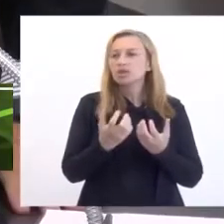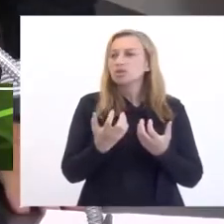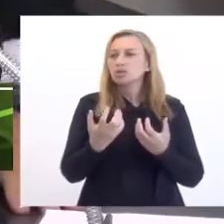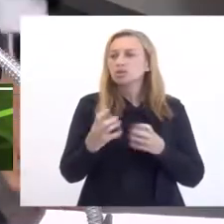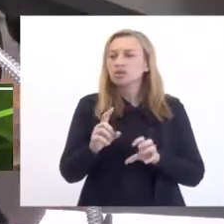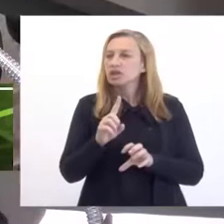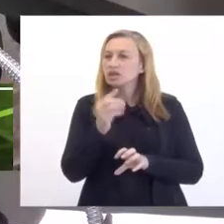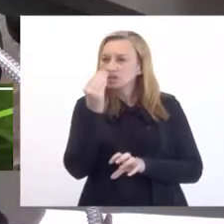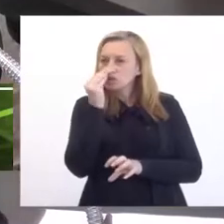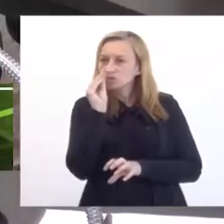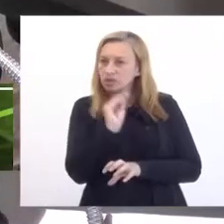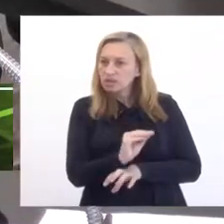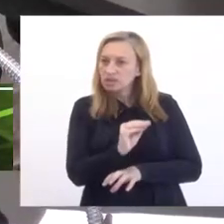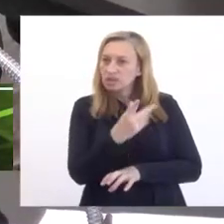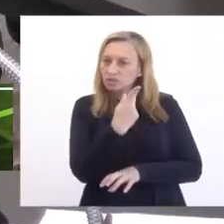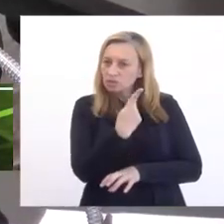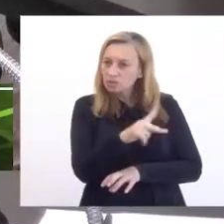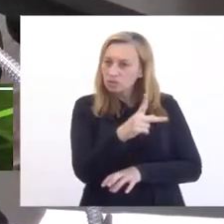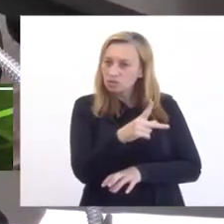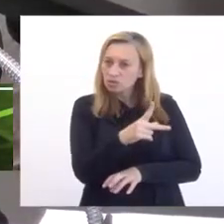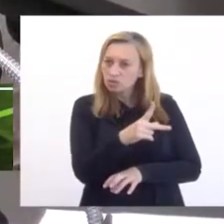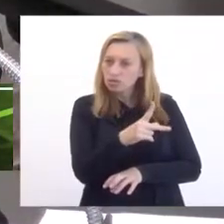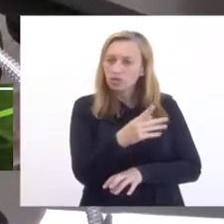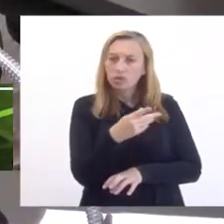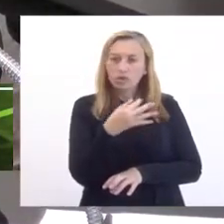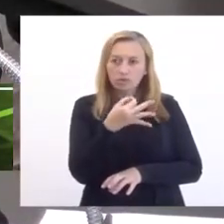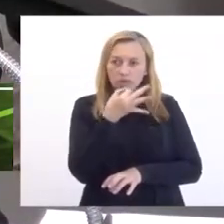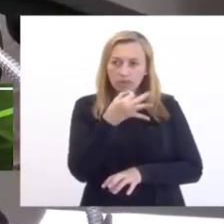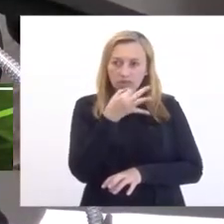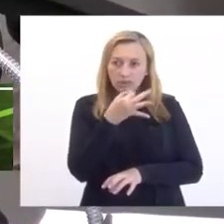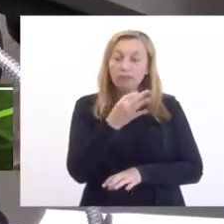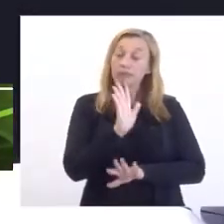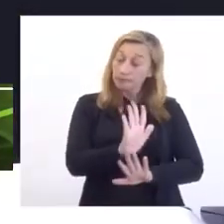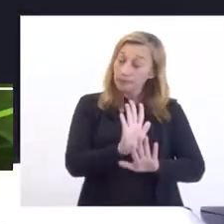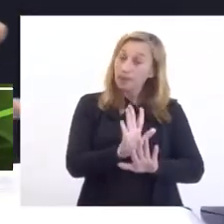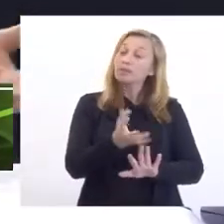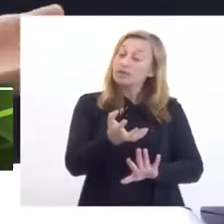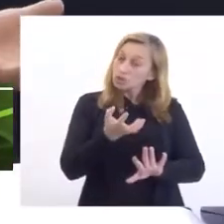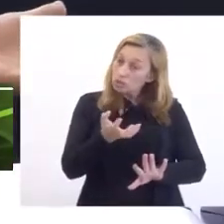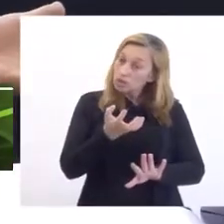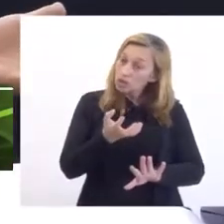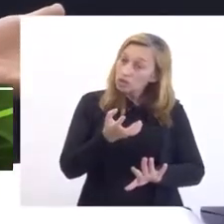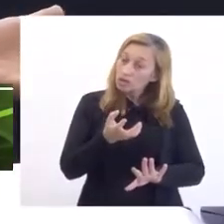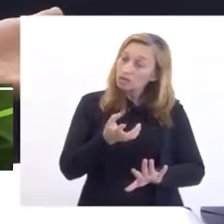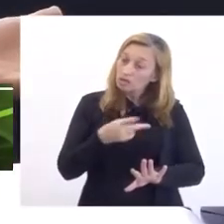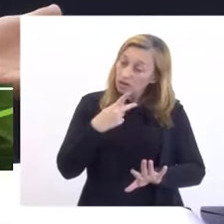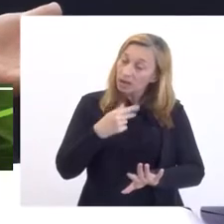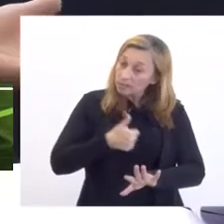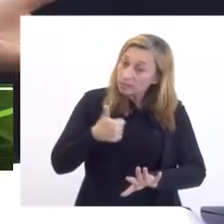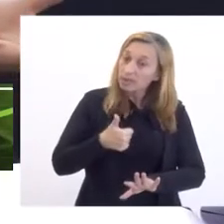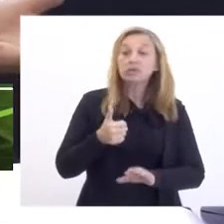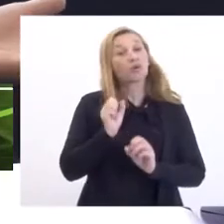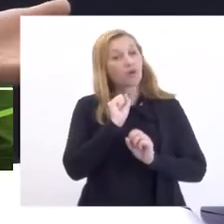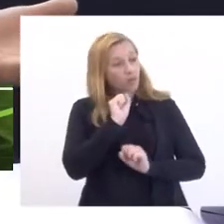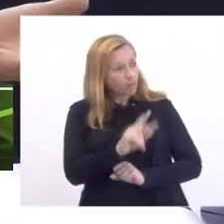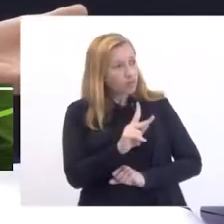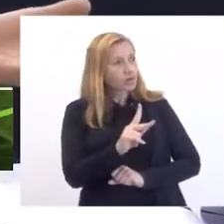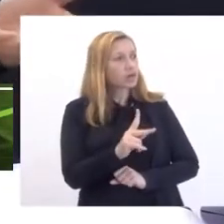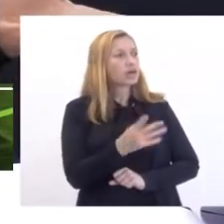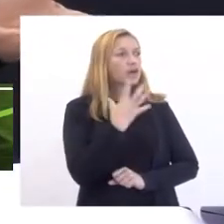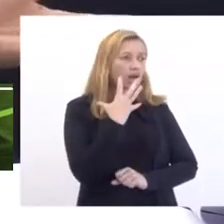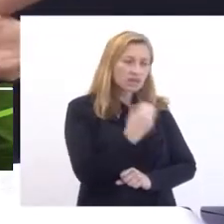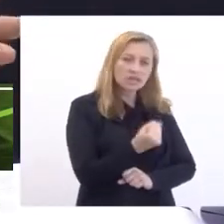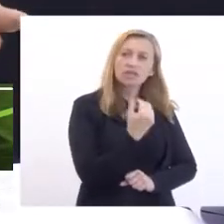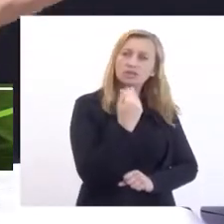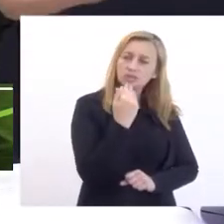questão de voto de excelência, eu quero colocar, submeter aqui. Sim, mas aí eu quero sustentar primeiro. Ah, ok, pode. Então está colhida a questão de